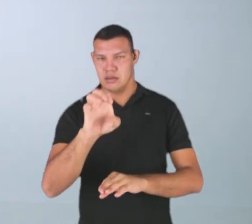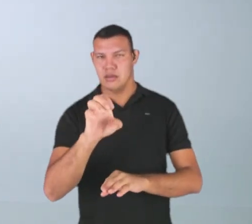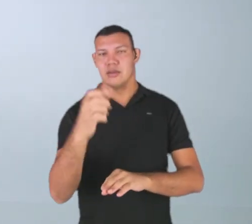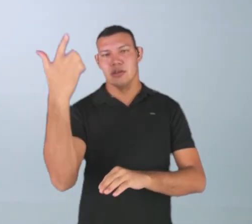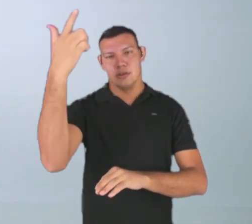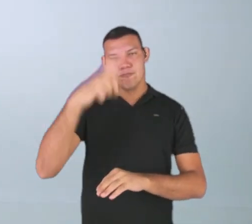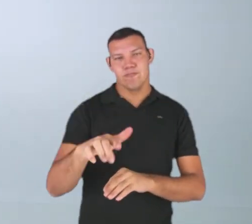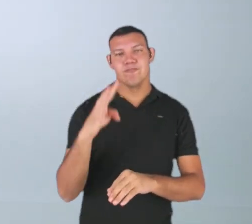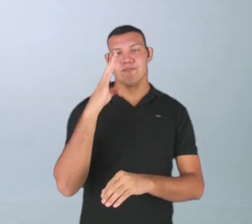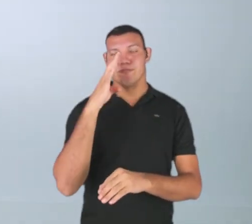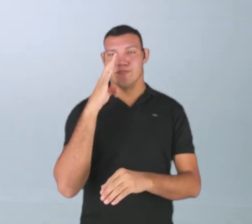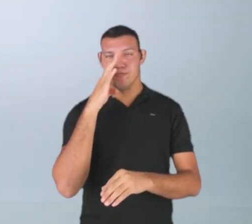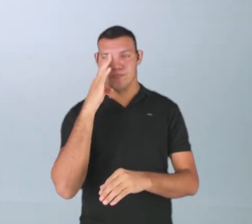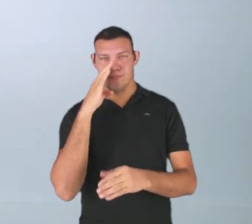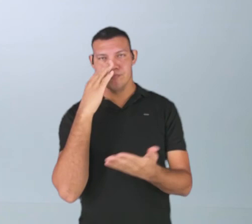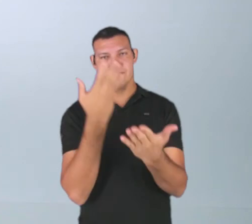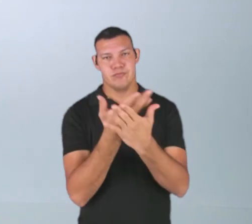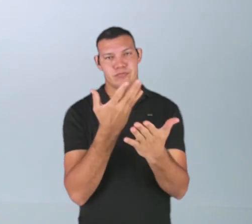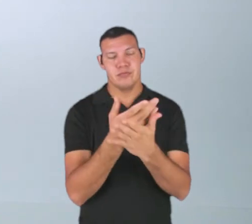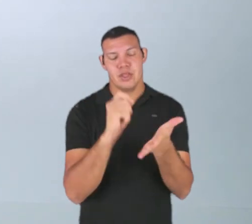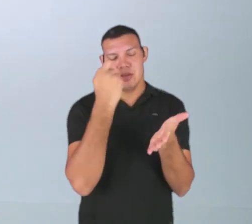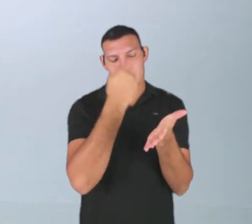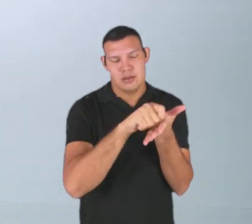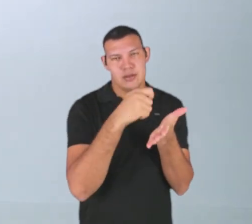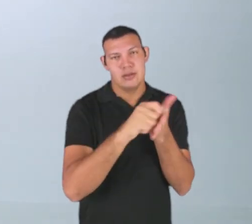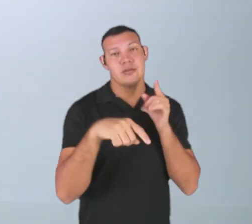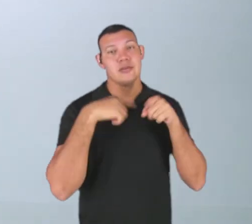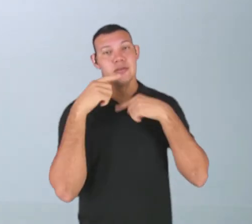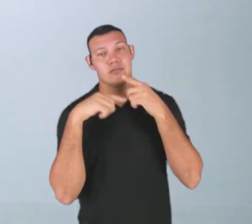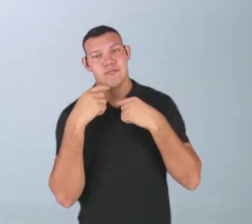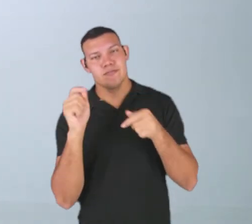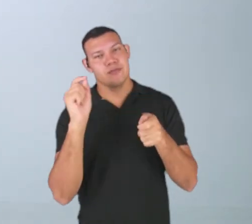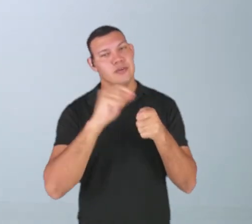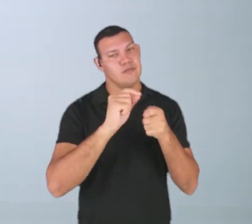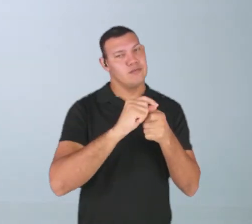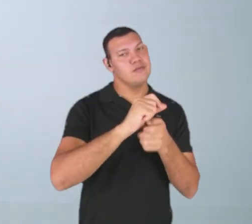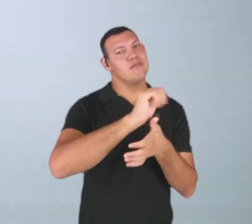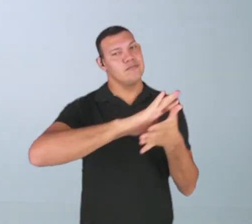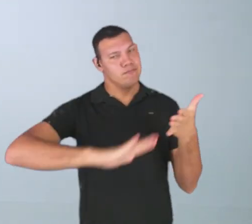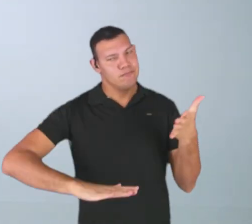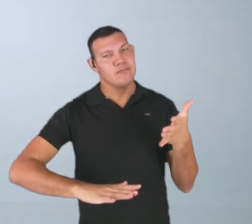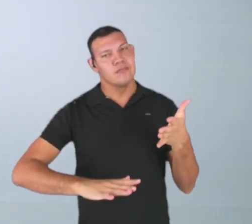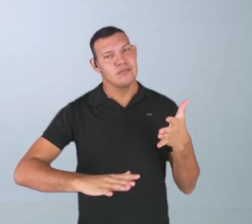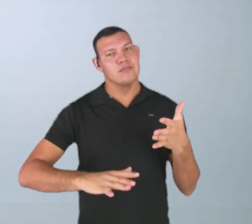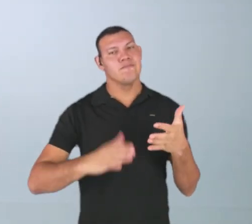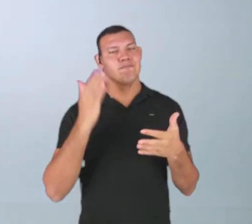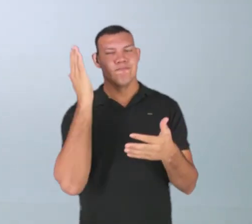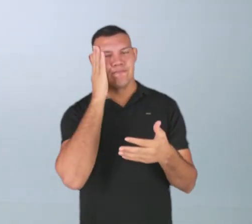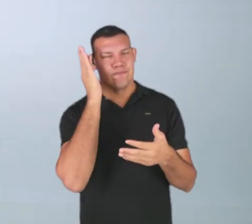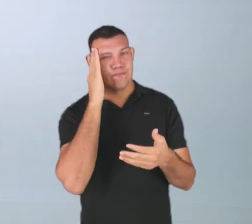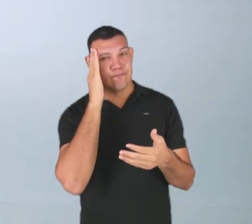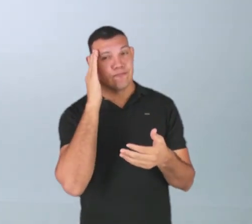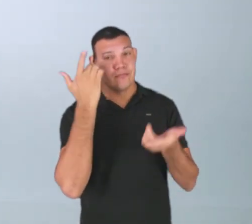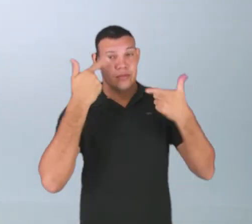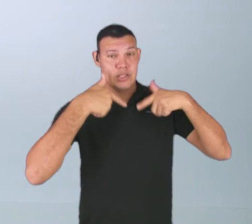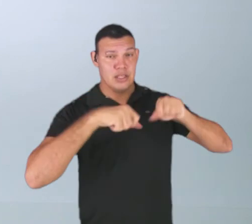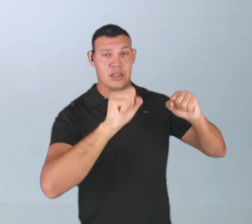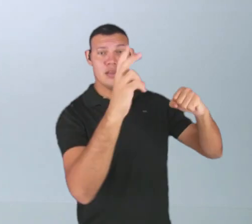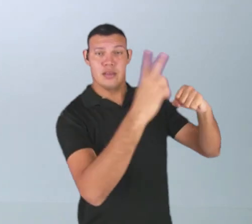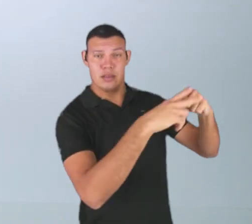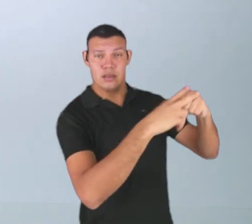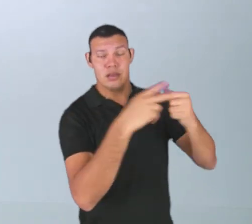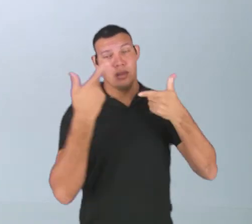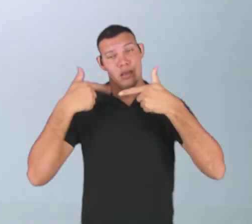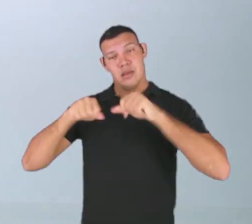revejam as aulas, tá? Anotem as dúvidas, façam os exercícios e sempre entendam que a linguagem verbal e a linguagem